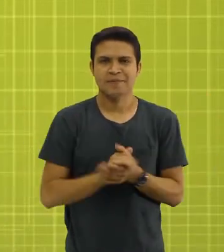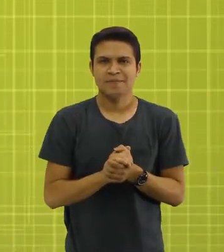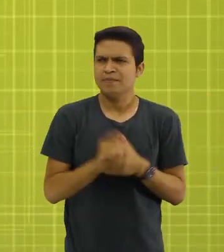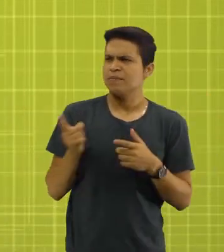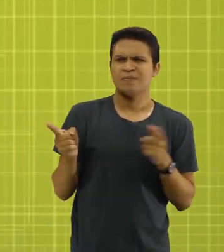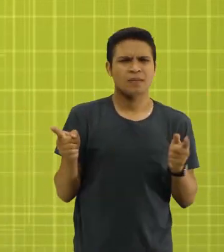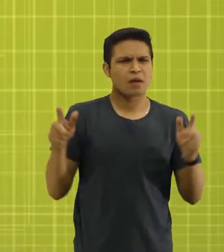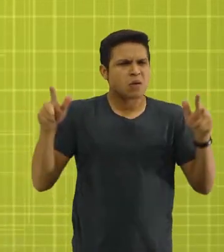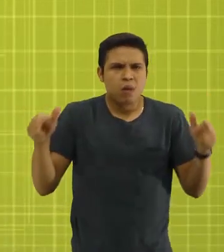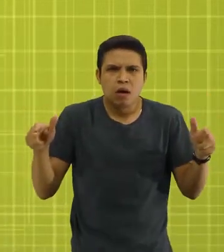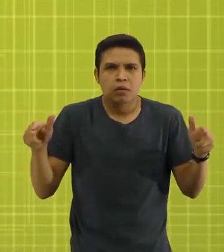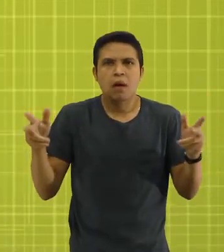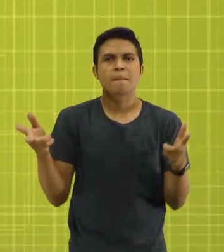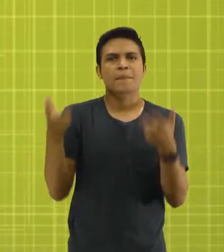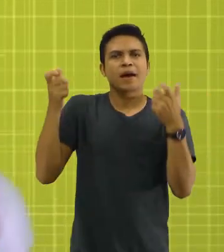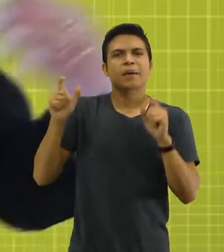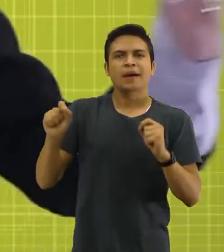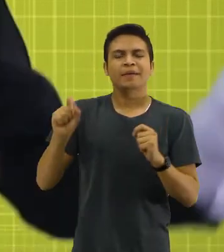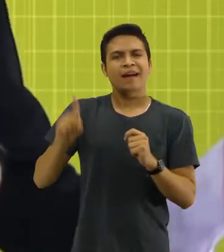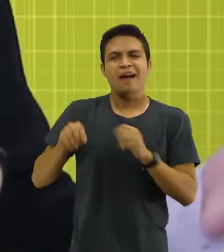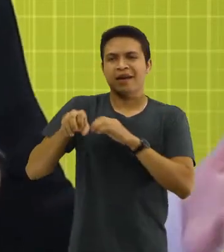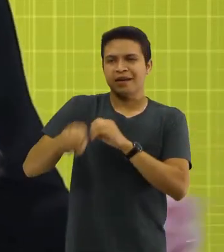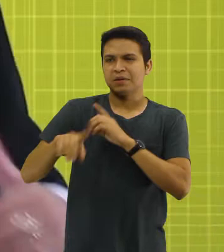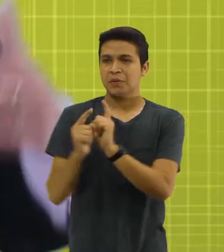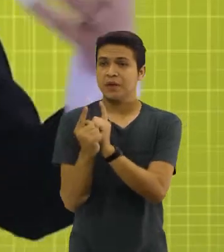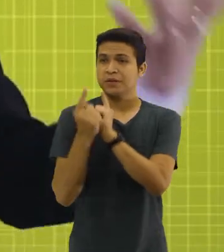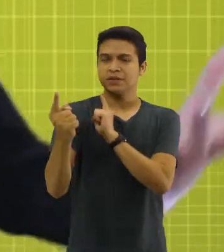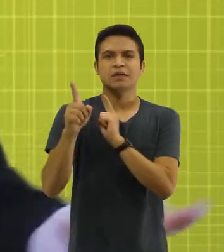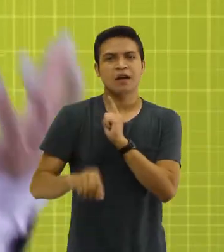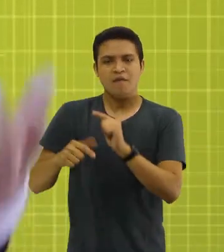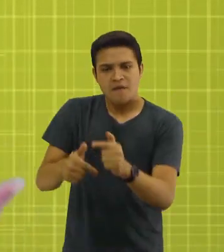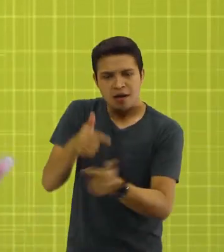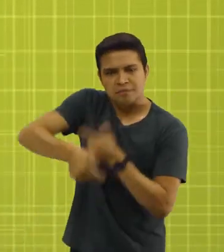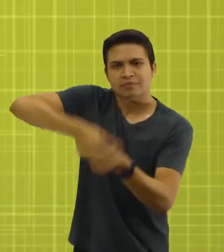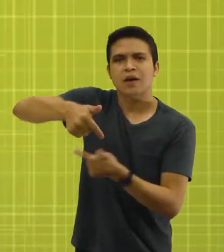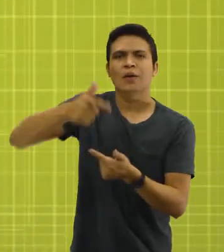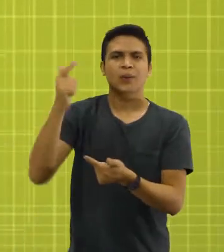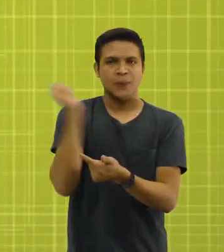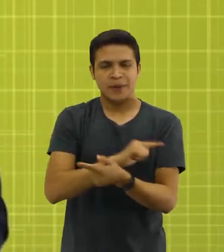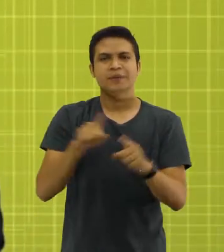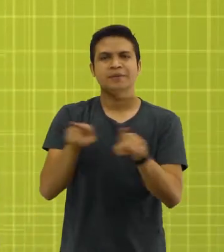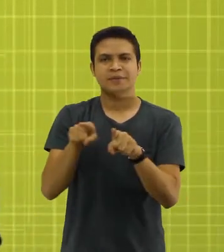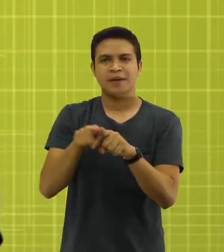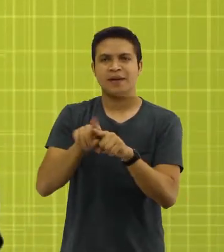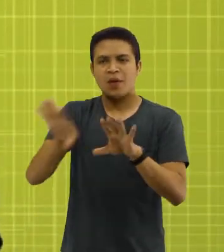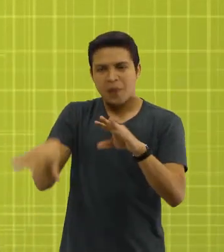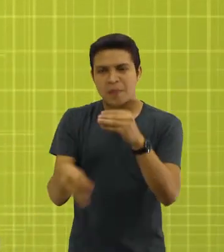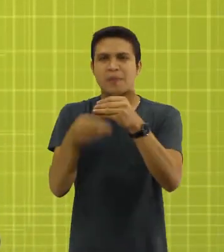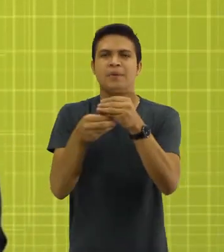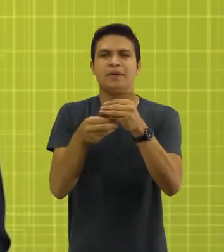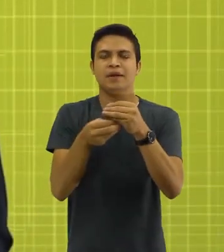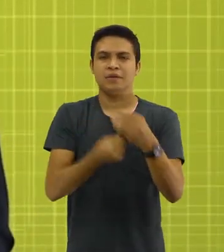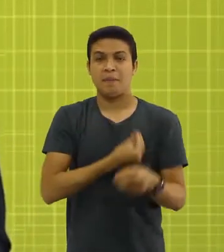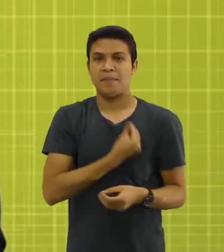mostra que a modalidade de ensino à distância está rompendo barreiras, criando um espaço próprio e complementando a modalidade